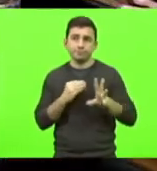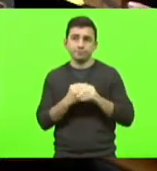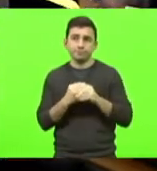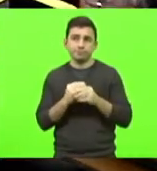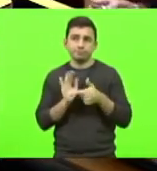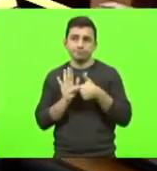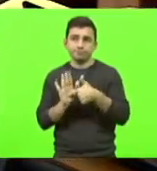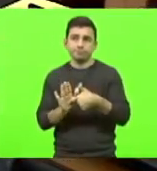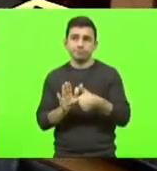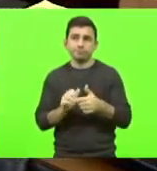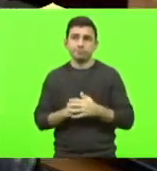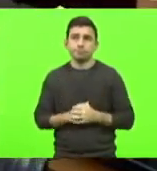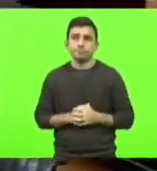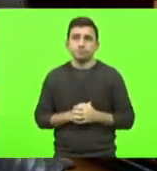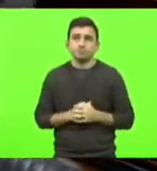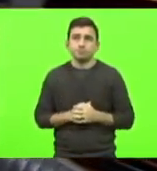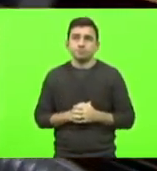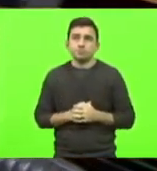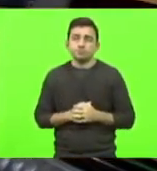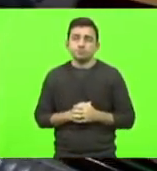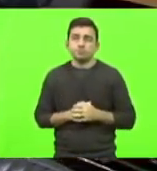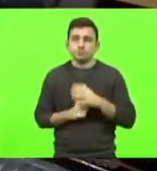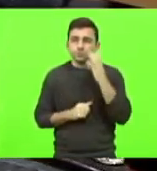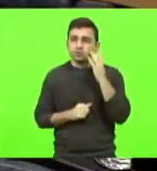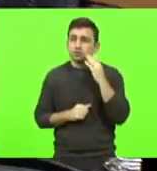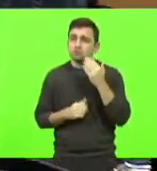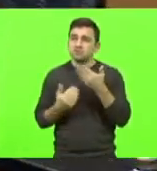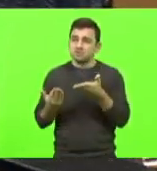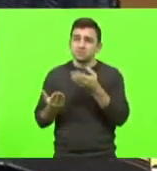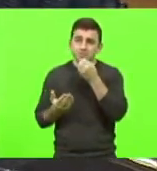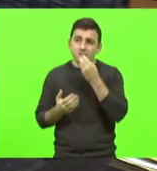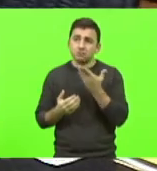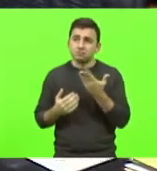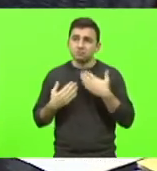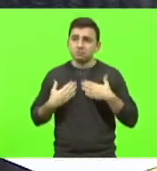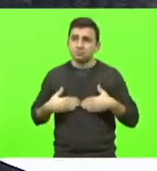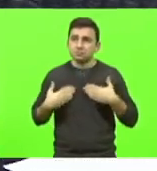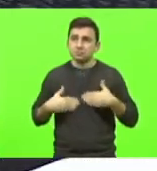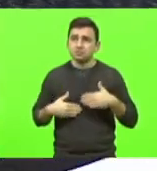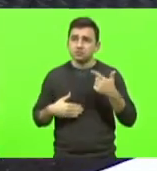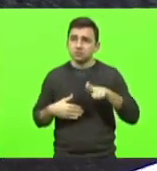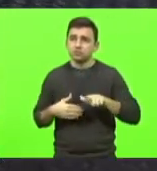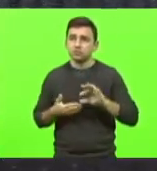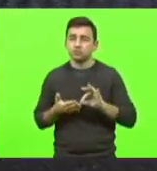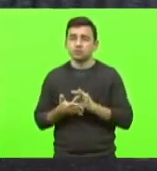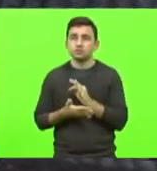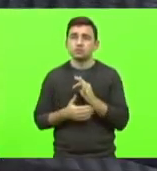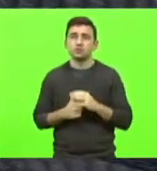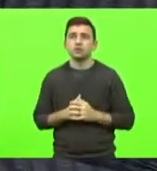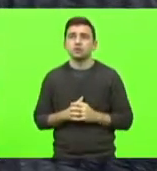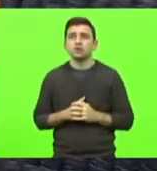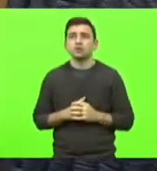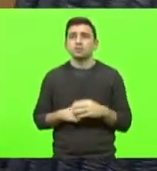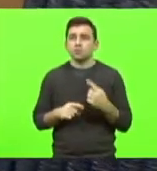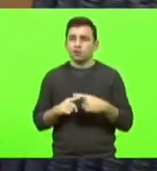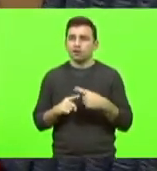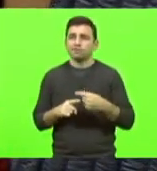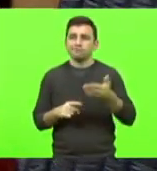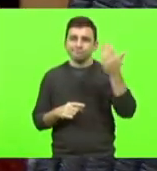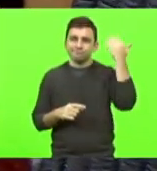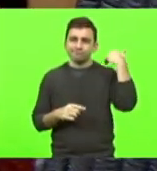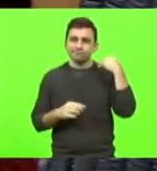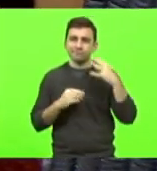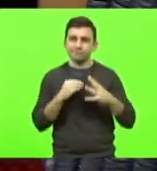apresentamos eu acho até acho que está sendo gentil de colocar novamente destaque porque lá atrás a